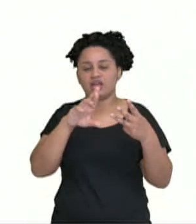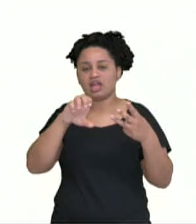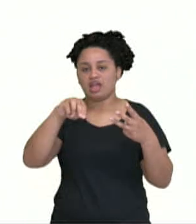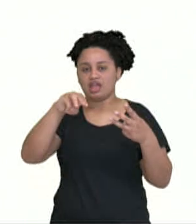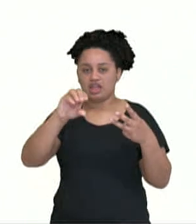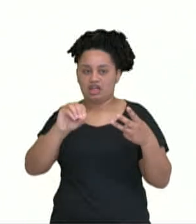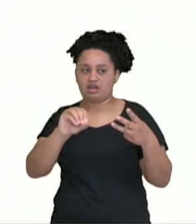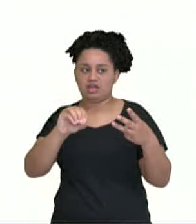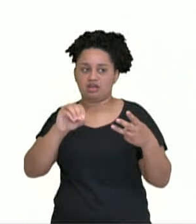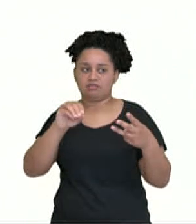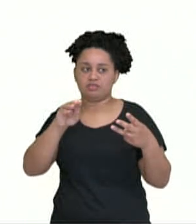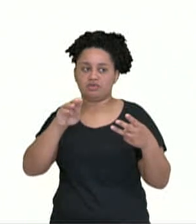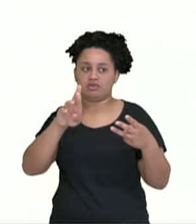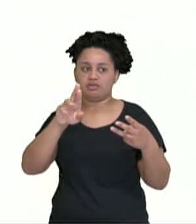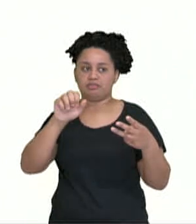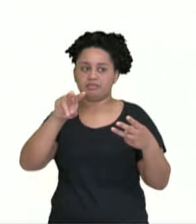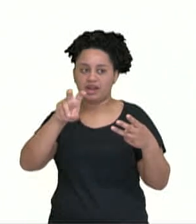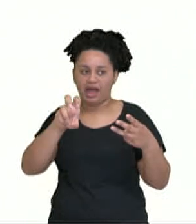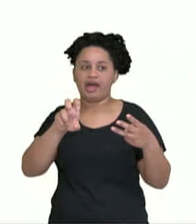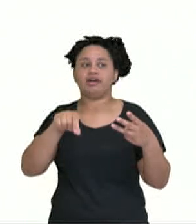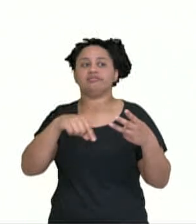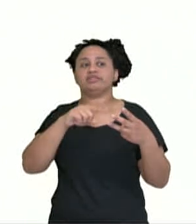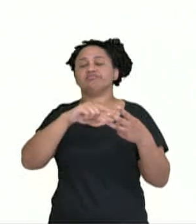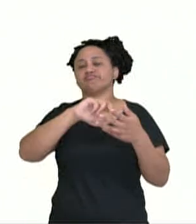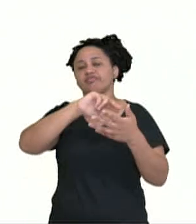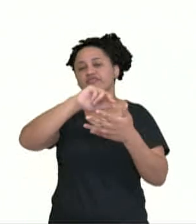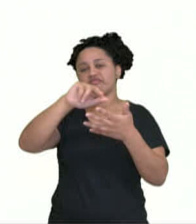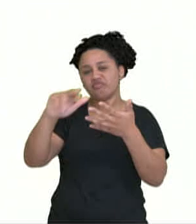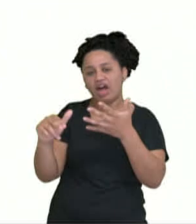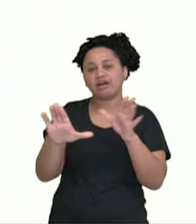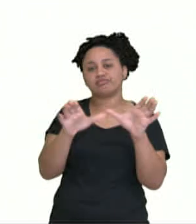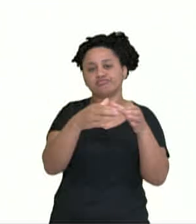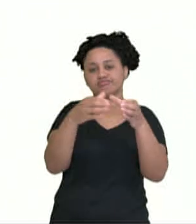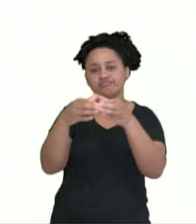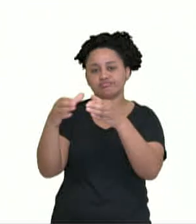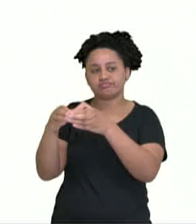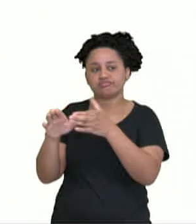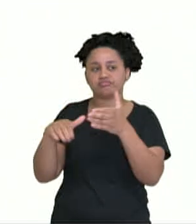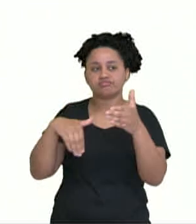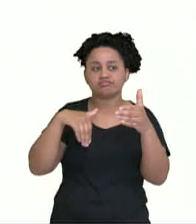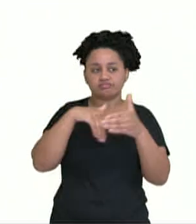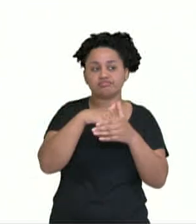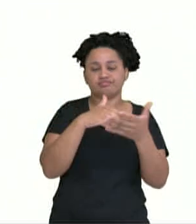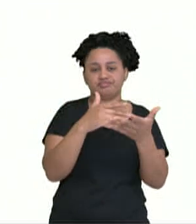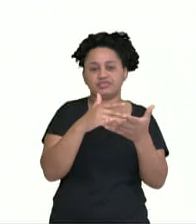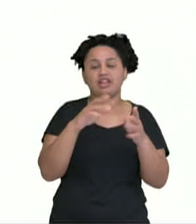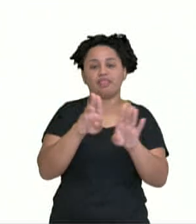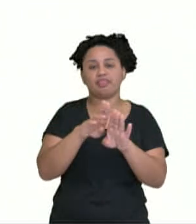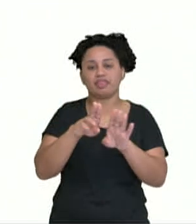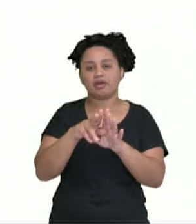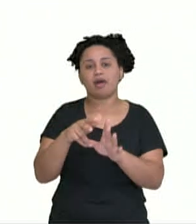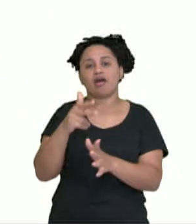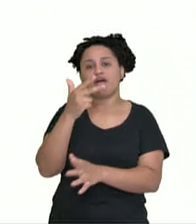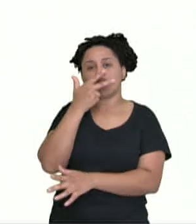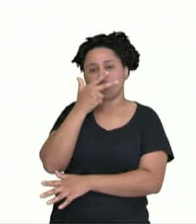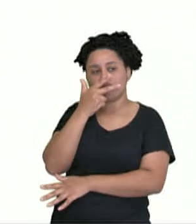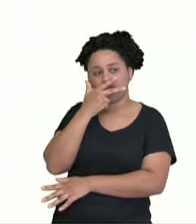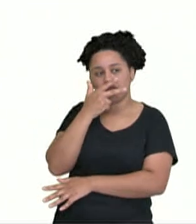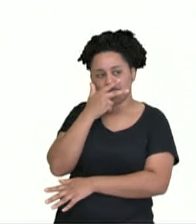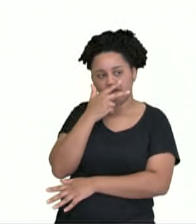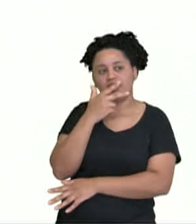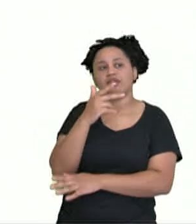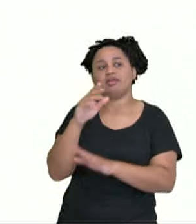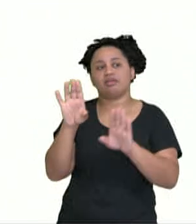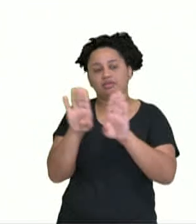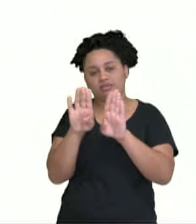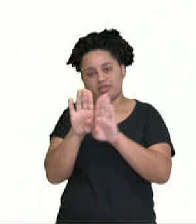né, que está ligado à equipe do Remo. Goiás, inclusive a equipe do Flamengo, ligada ao Clube de Regatas